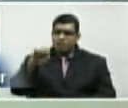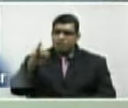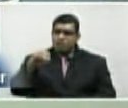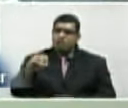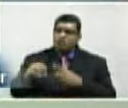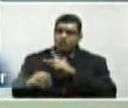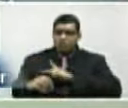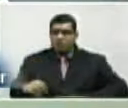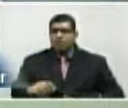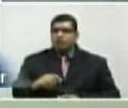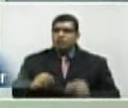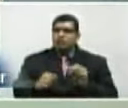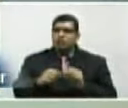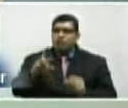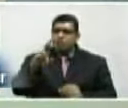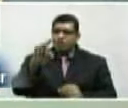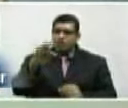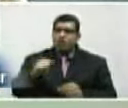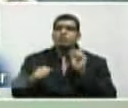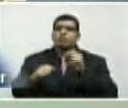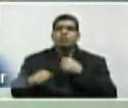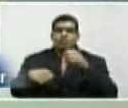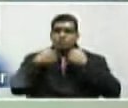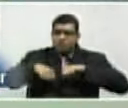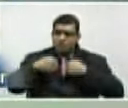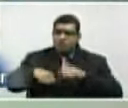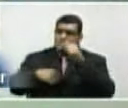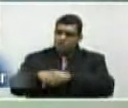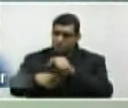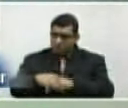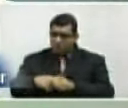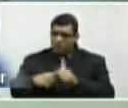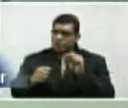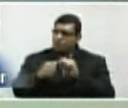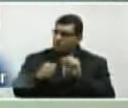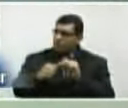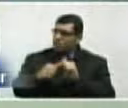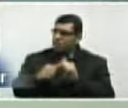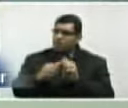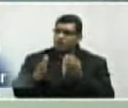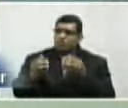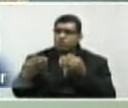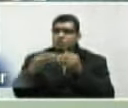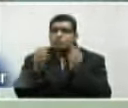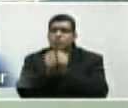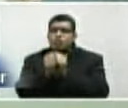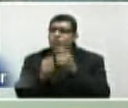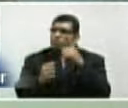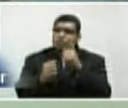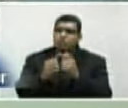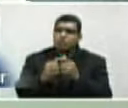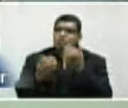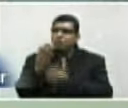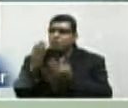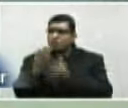do governo, deputado Marco Rota, o que nós precisamos aqui é fazer um pacto de que nós não vamos mais